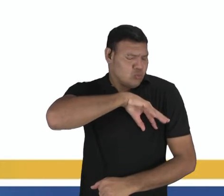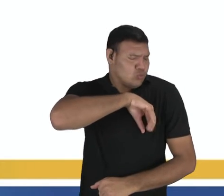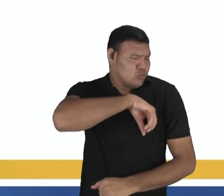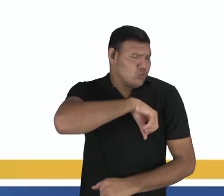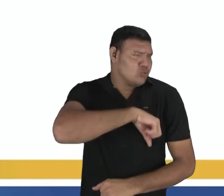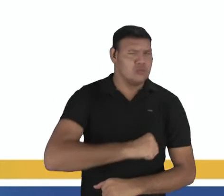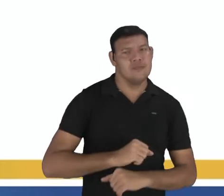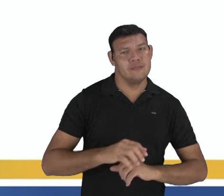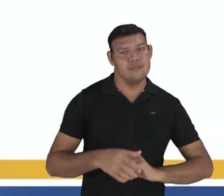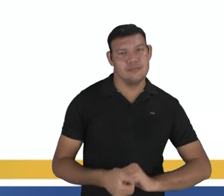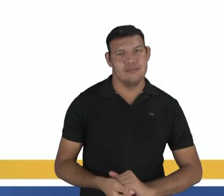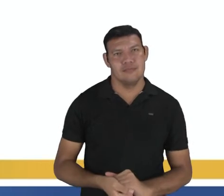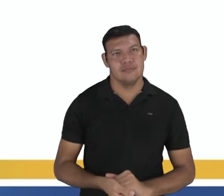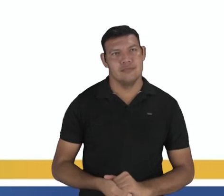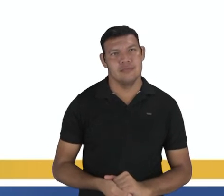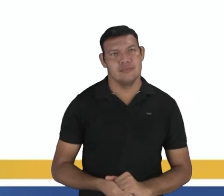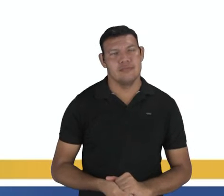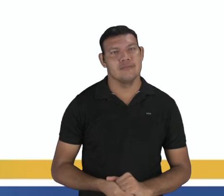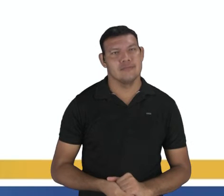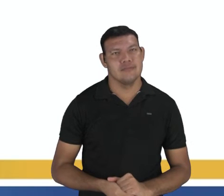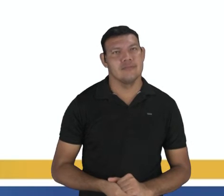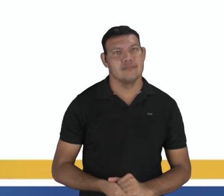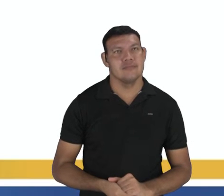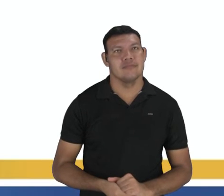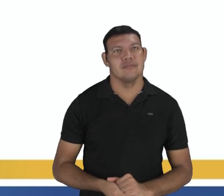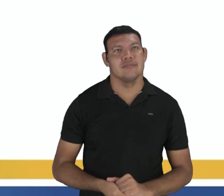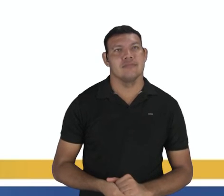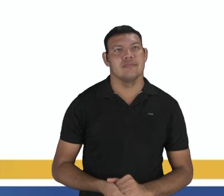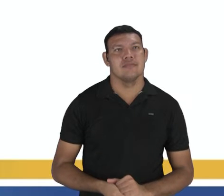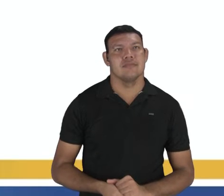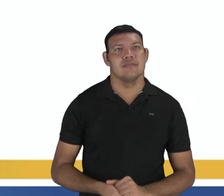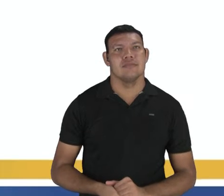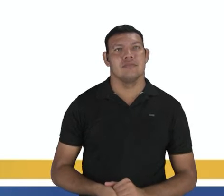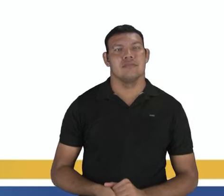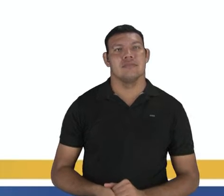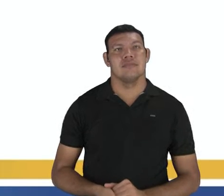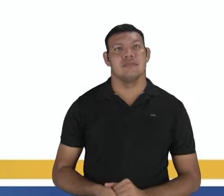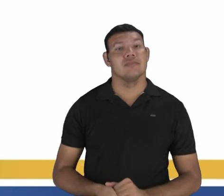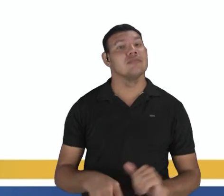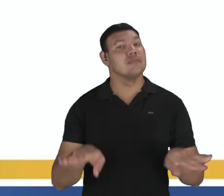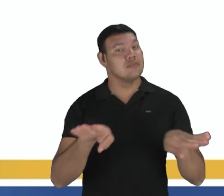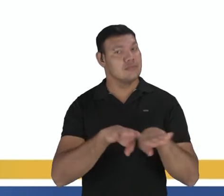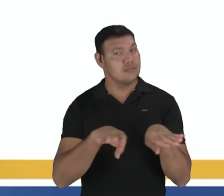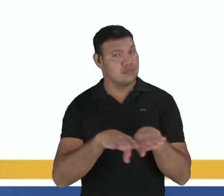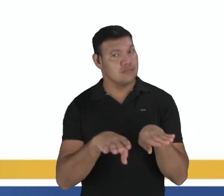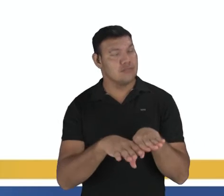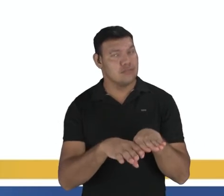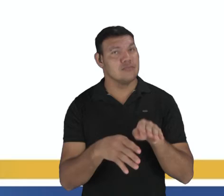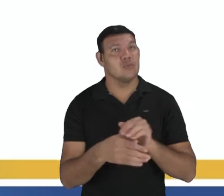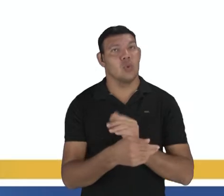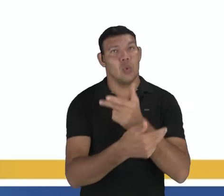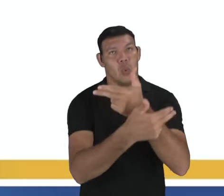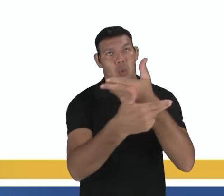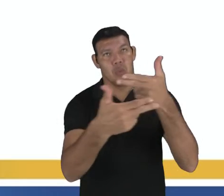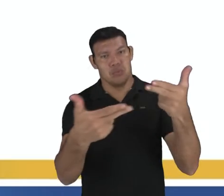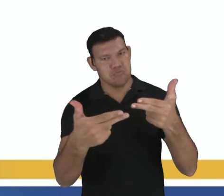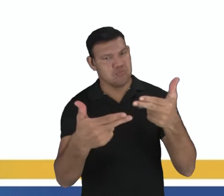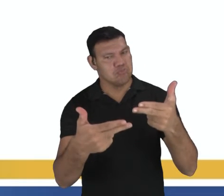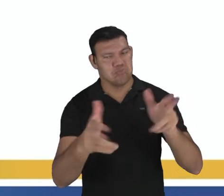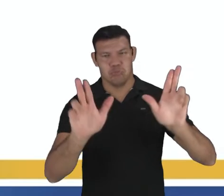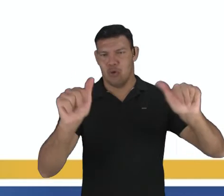ever, você já alguma coisa. Para falar também sobre coisas que você